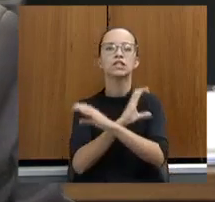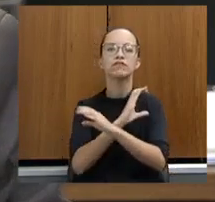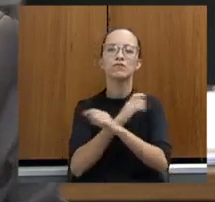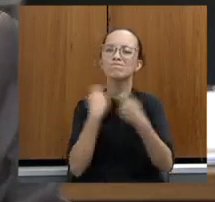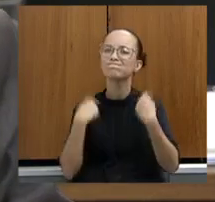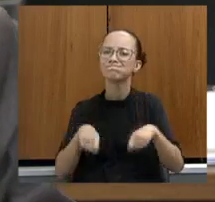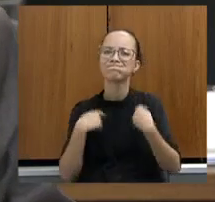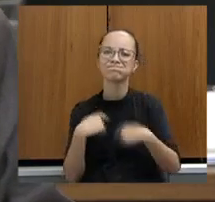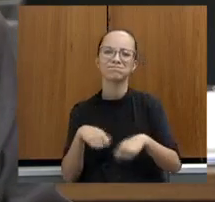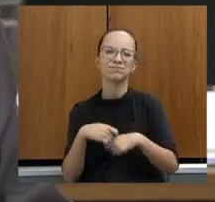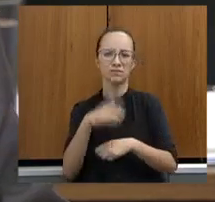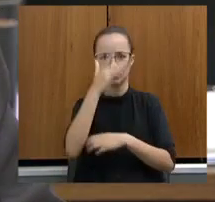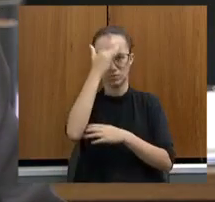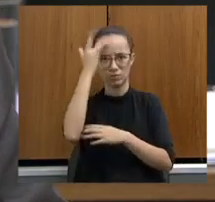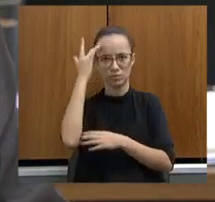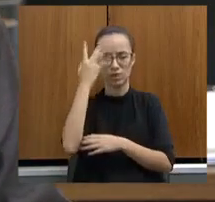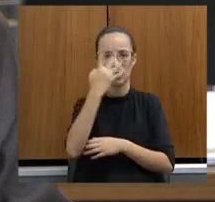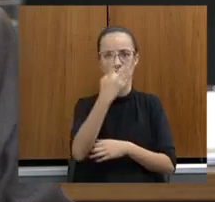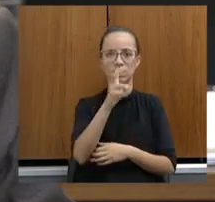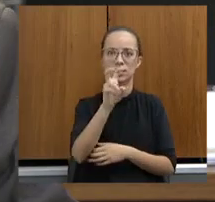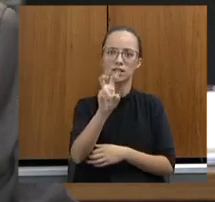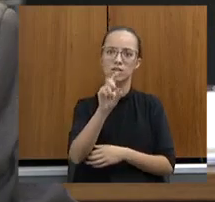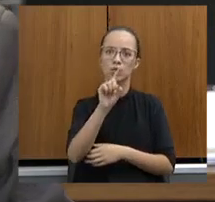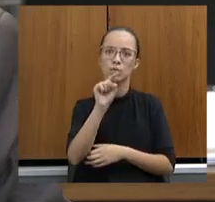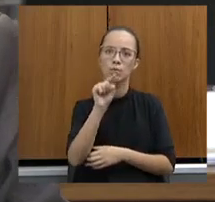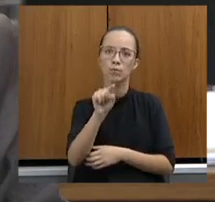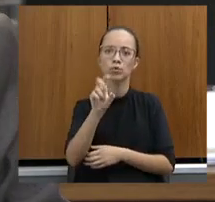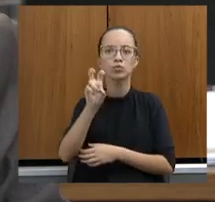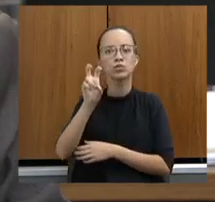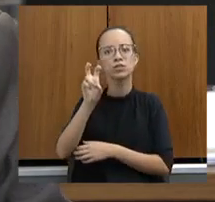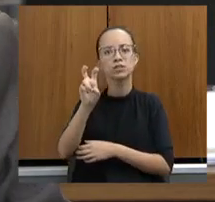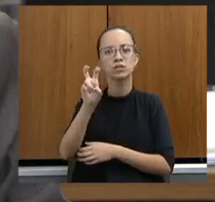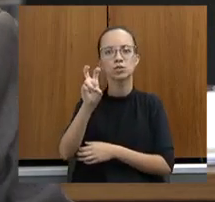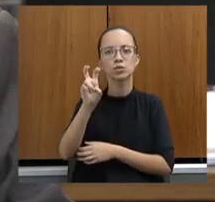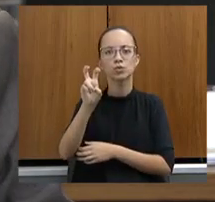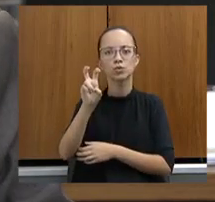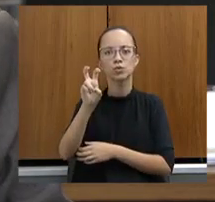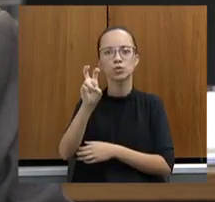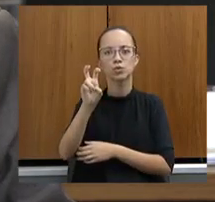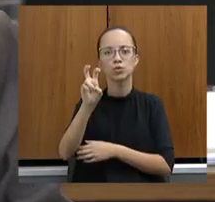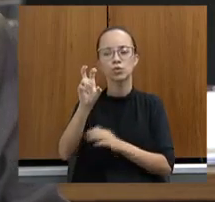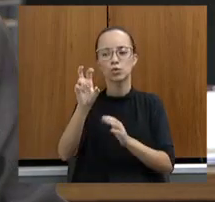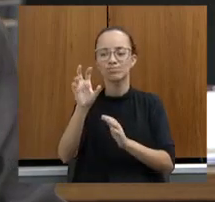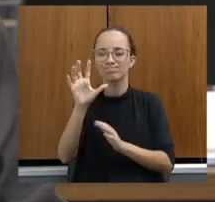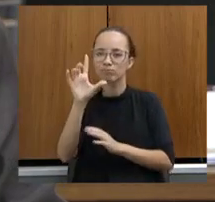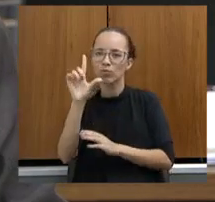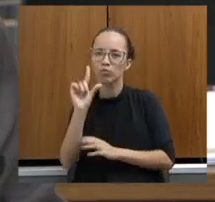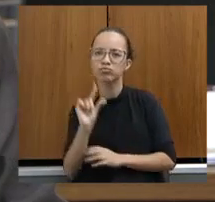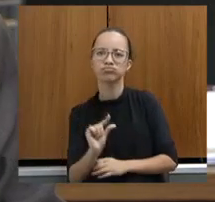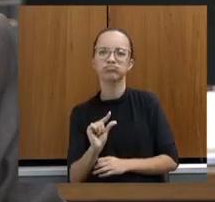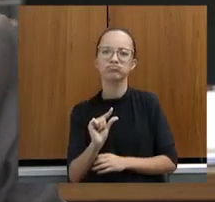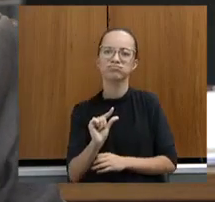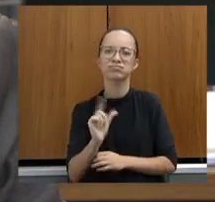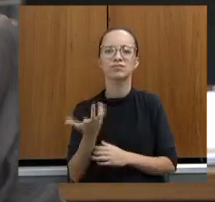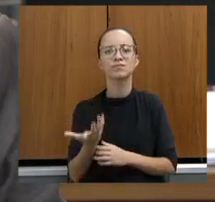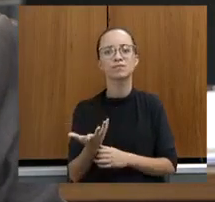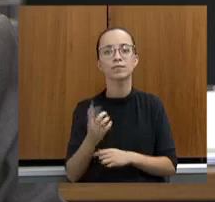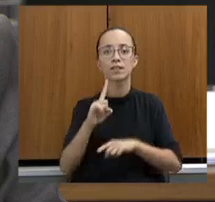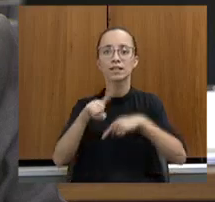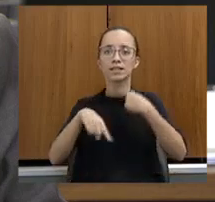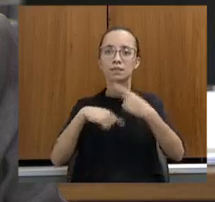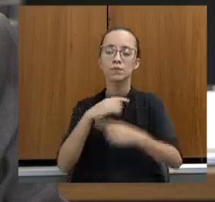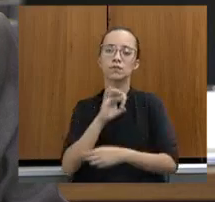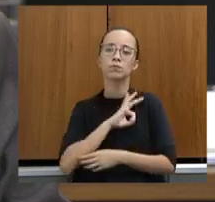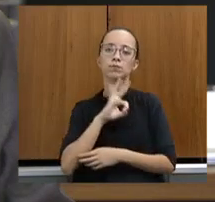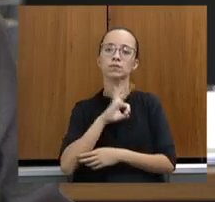hoje em torno de 45.5 o teste Geral de toda a polícia civil e em seguida vem